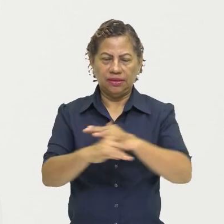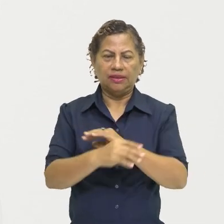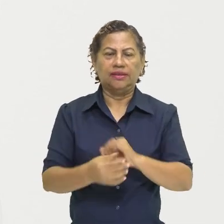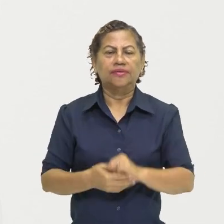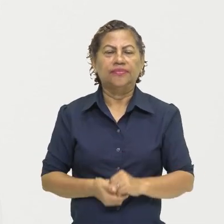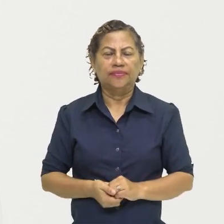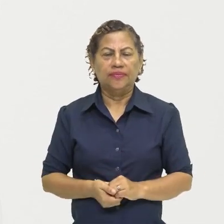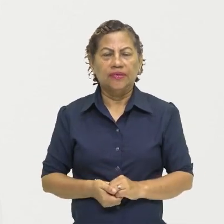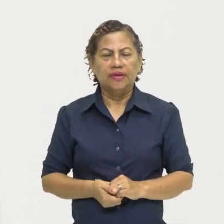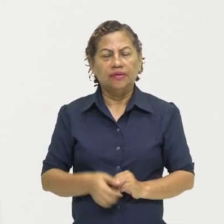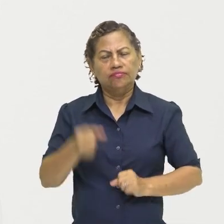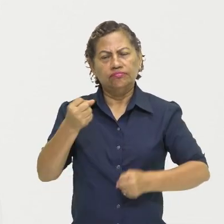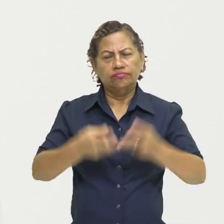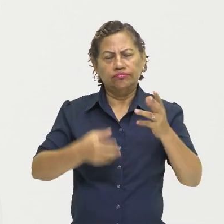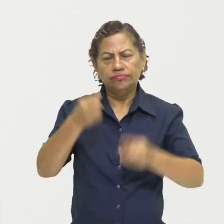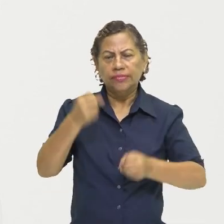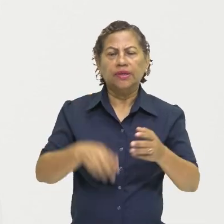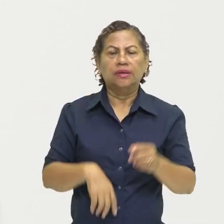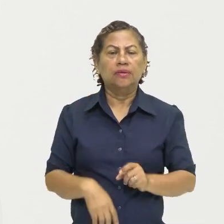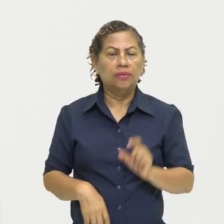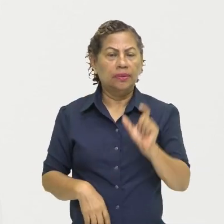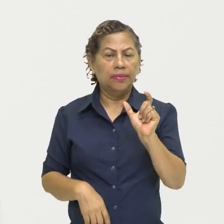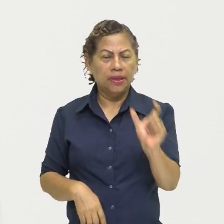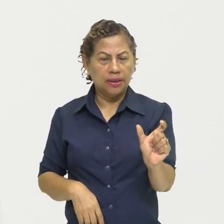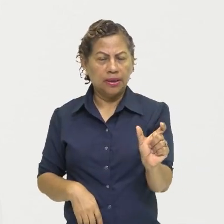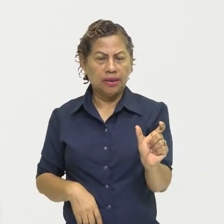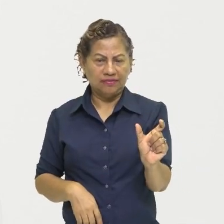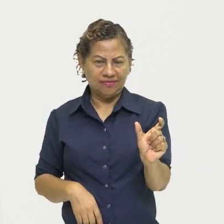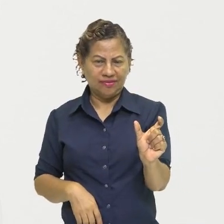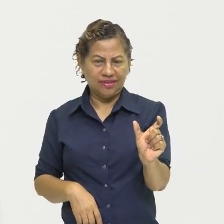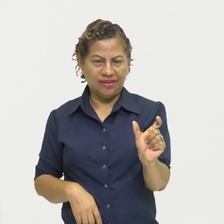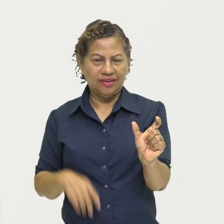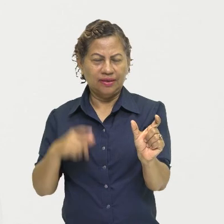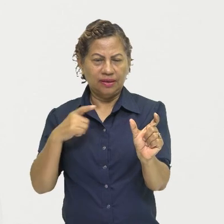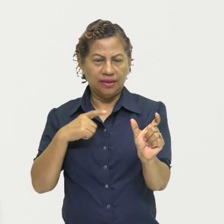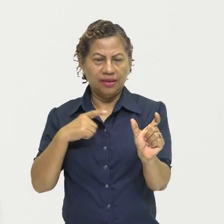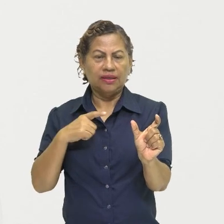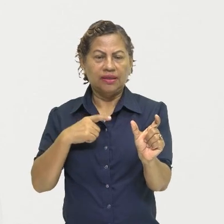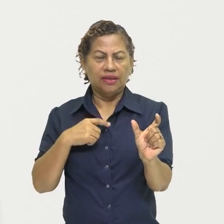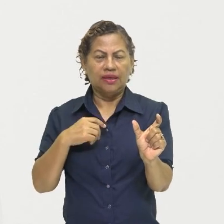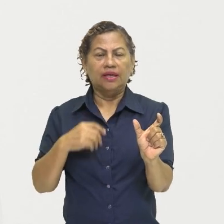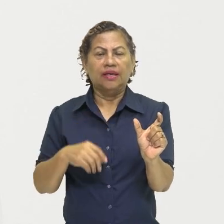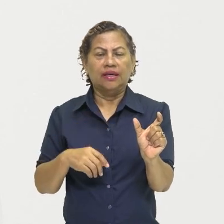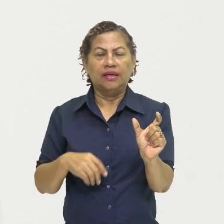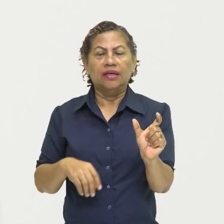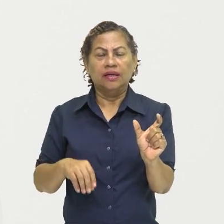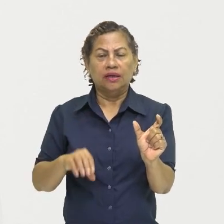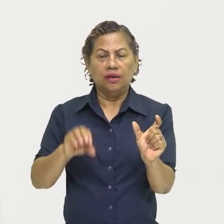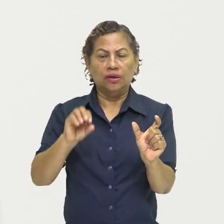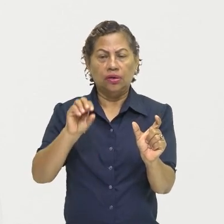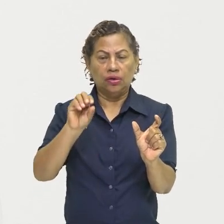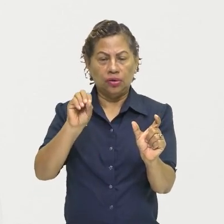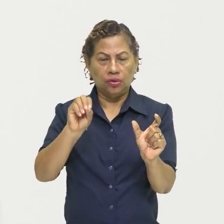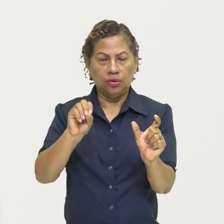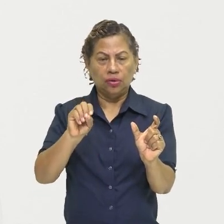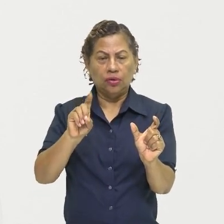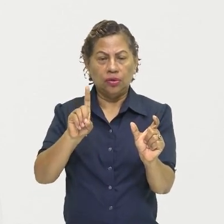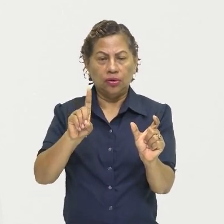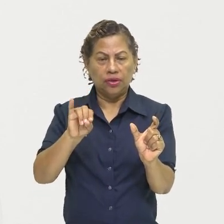rapsódia, que é uma palavra que vem lá do grego e designa obras tais como a Ilíada e a Odisseia de Homero. Então ele faz